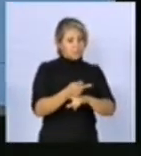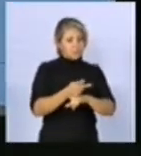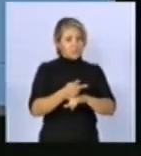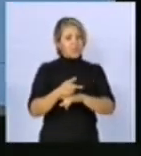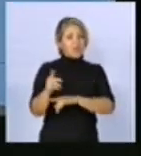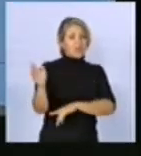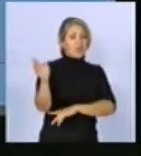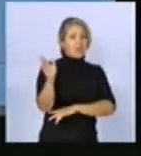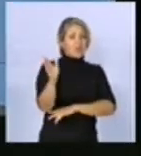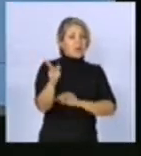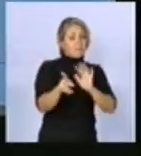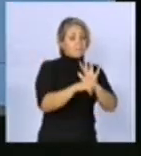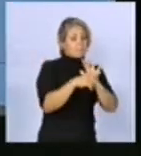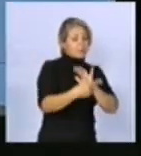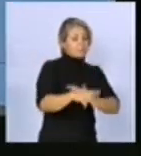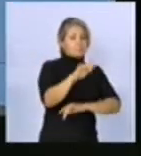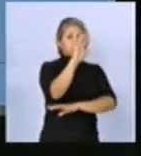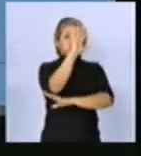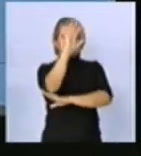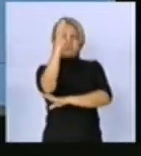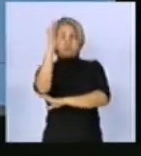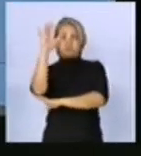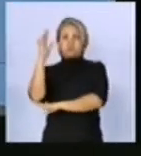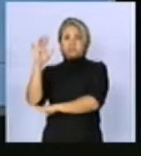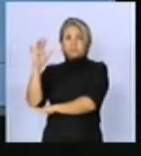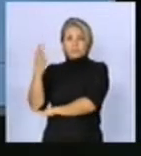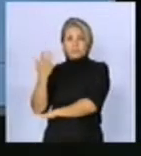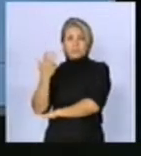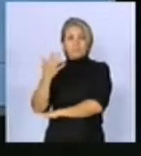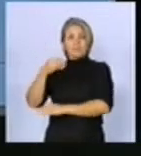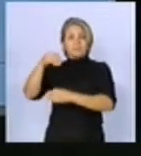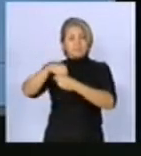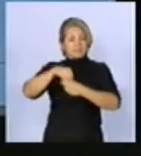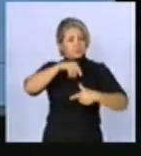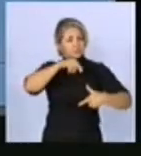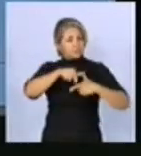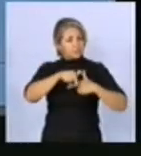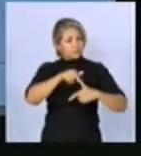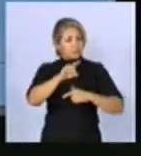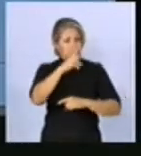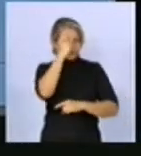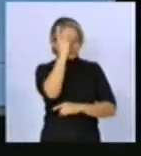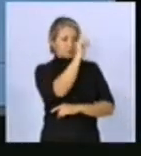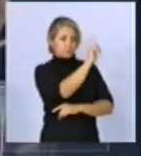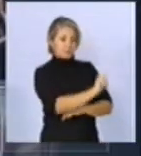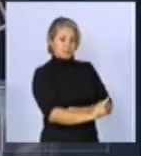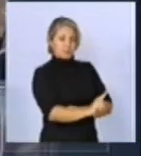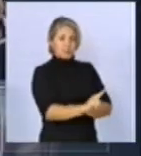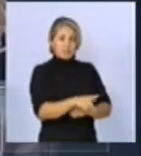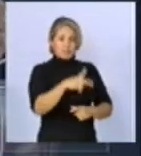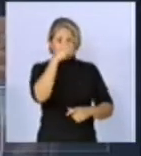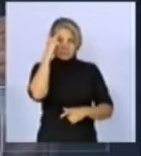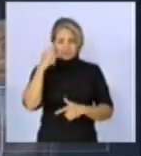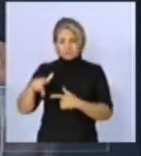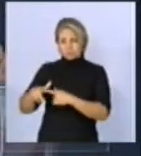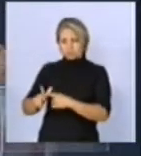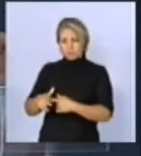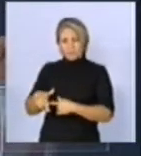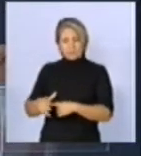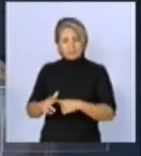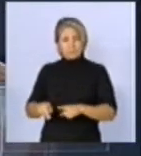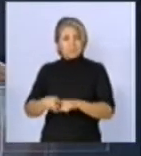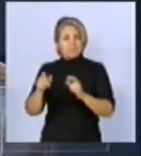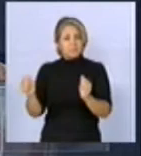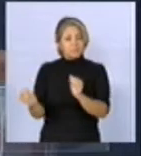Bandeira ambiental que permeia todo o trabalho não só dos gestores e operadores mais da expectativa